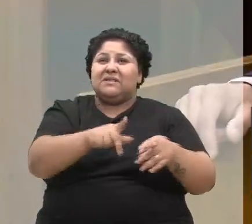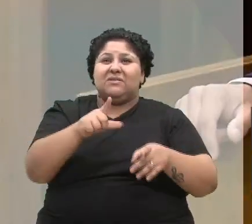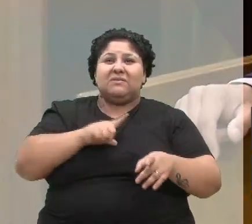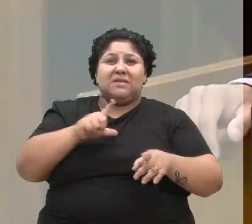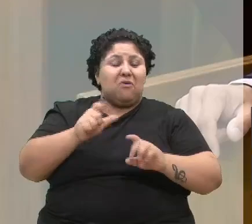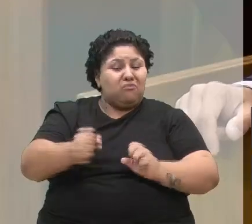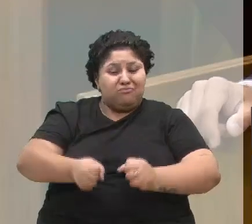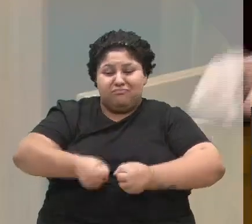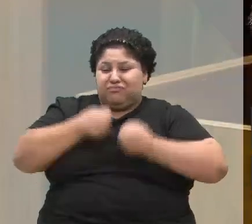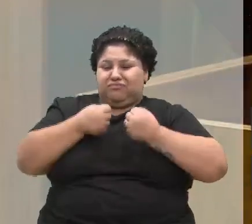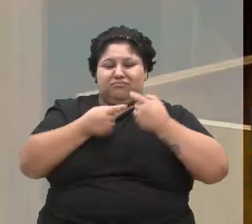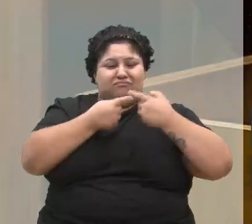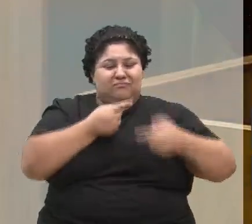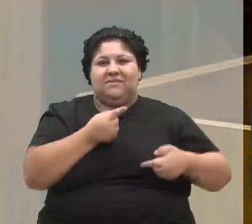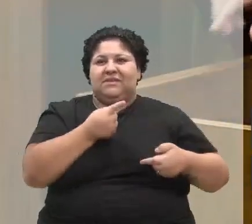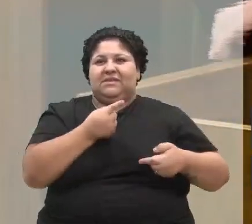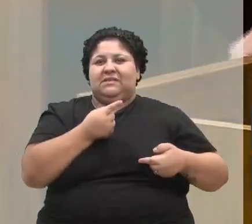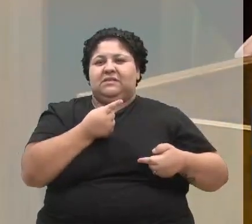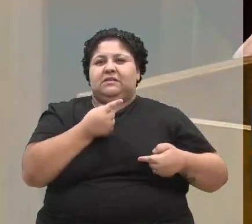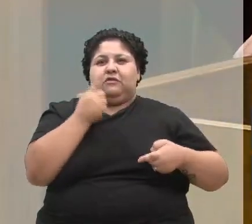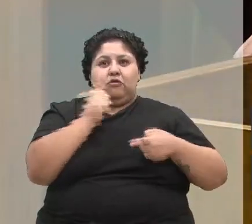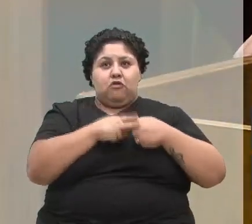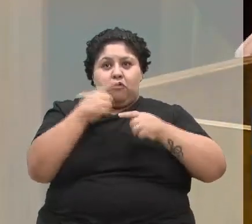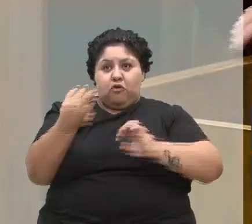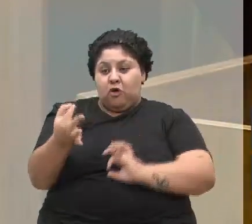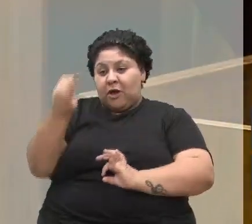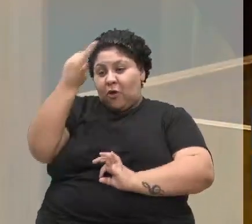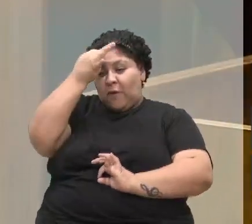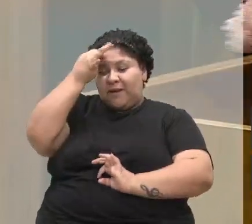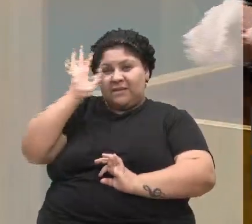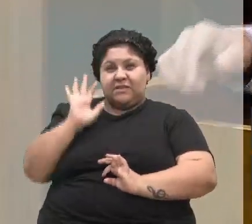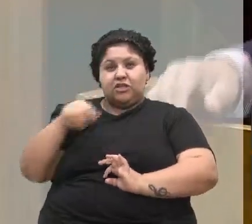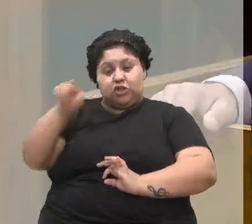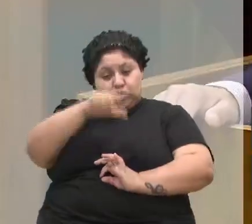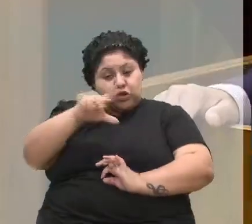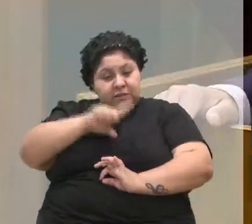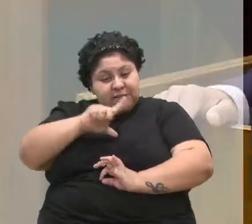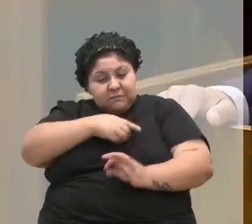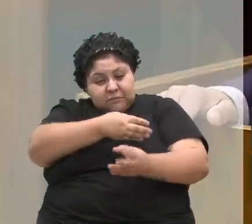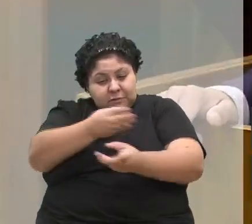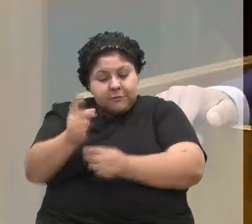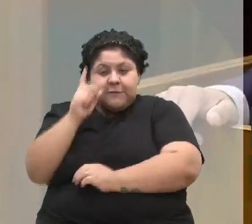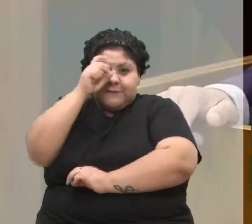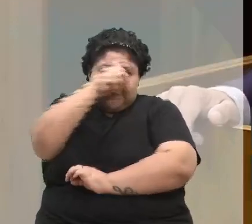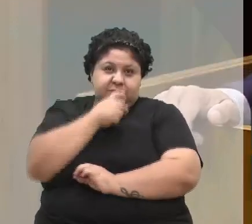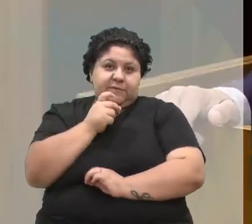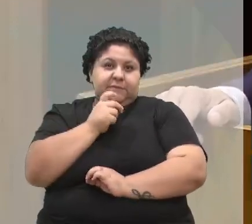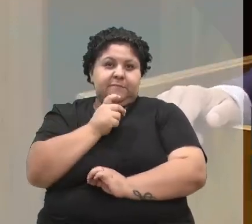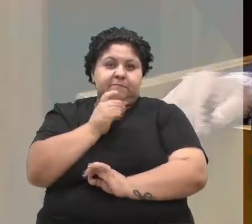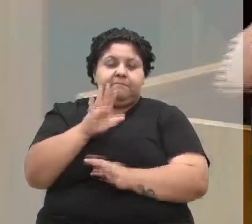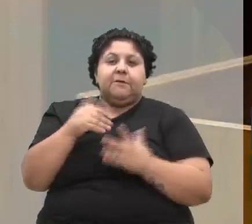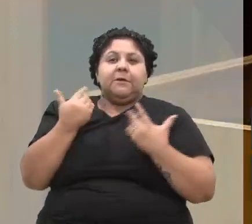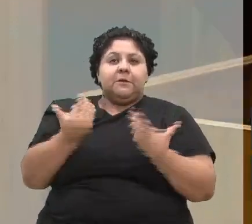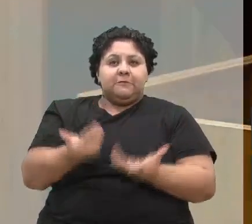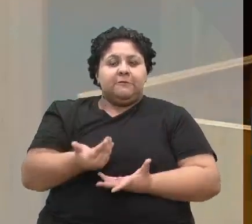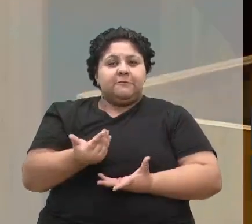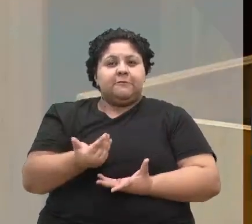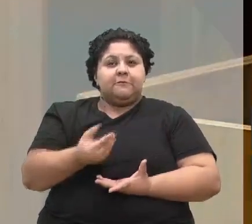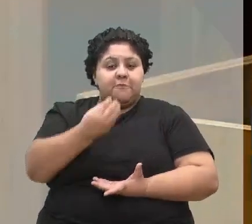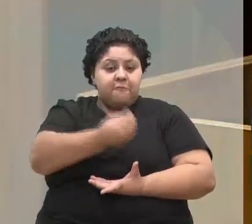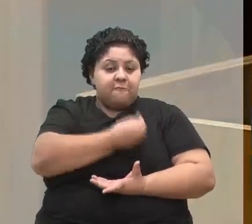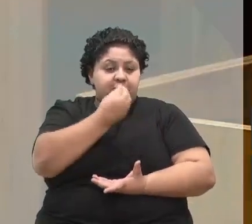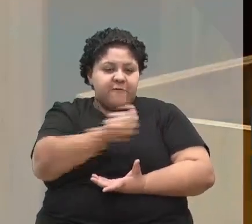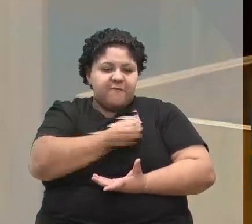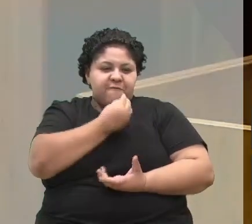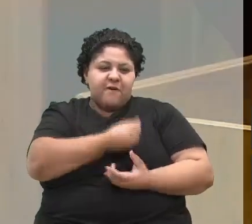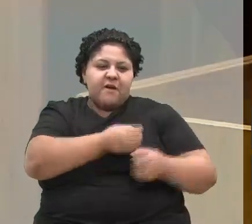a sociedade, pois mesmo com conhecimento de causa, nós temos muitas vezes dificuldades. Então, viva a